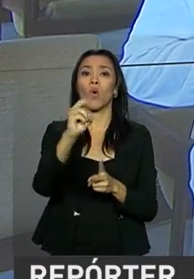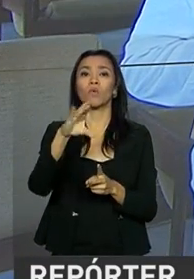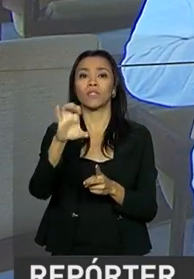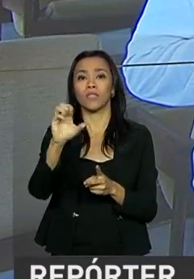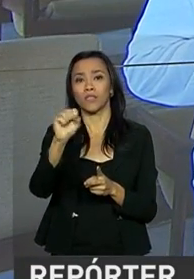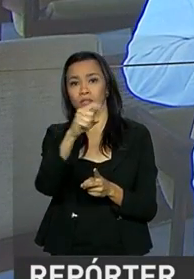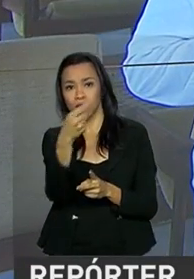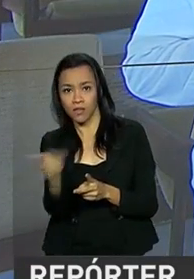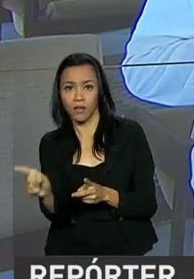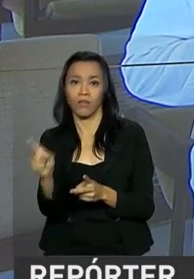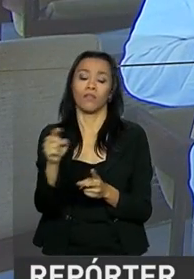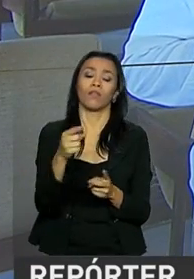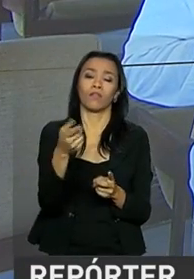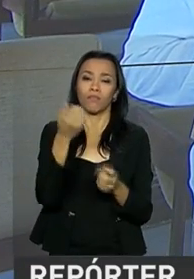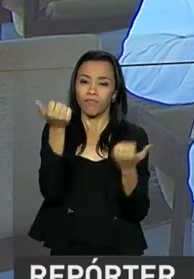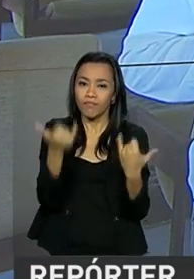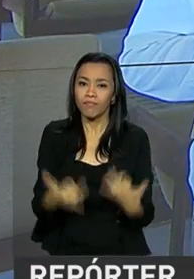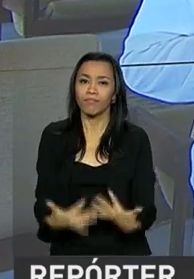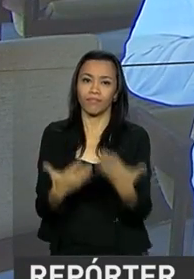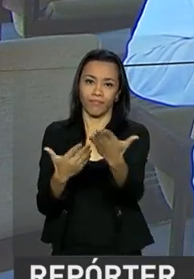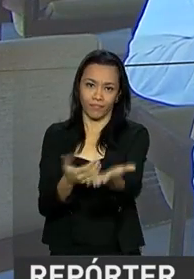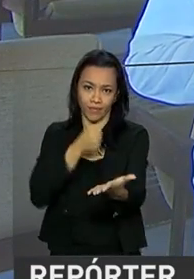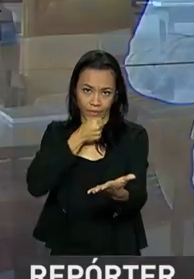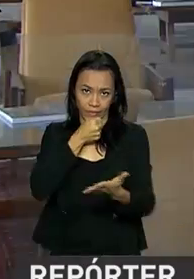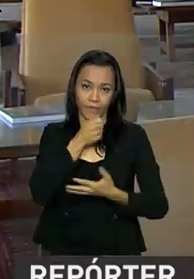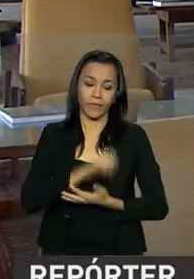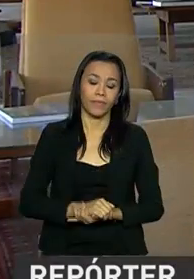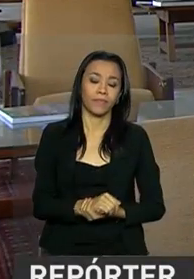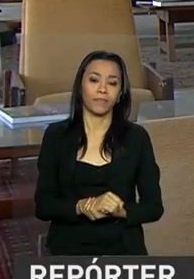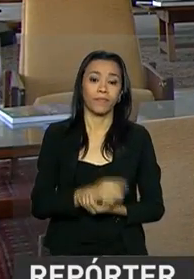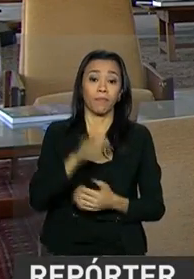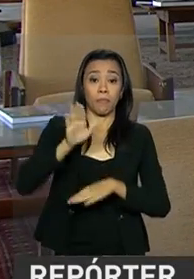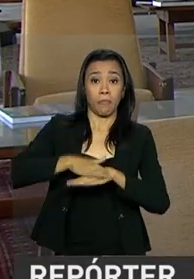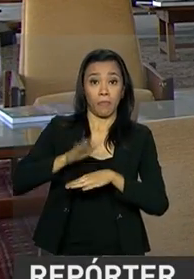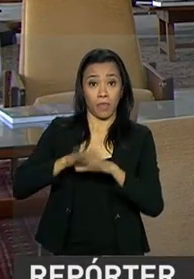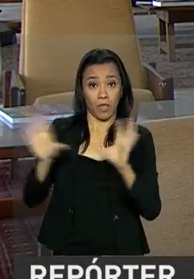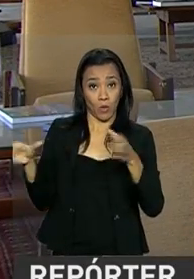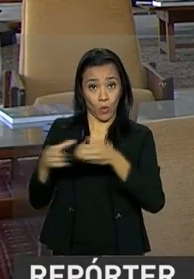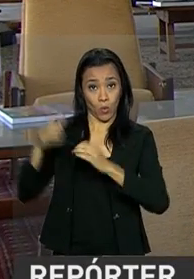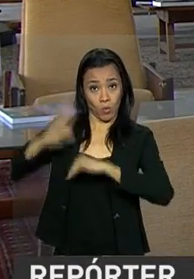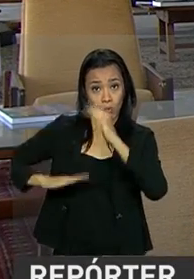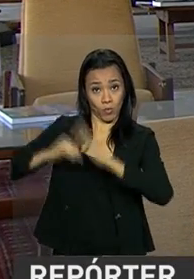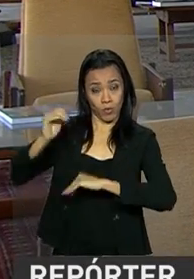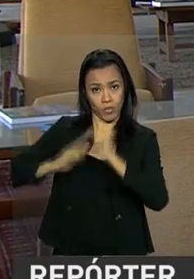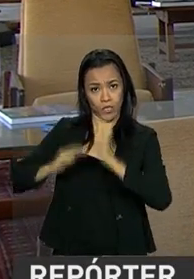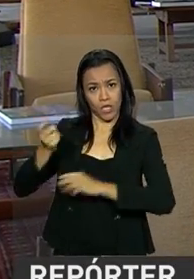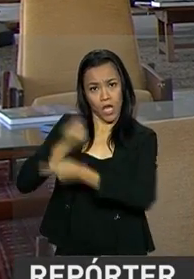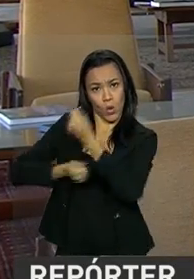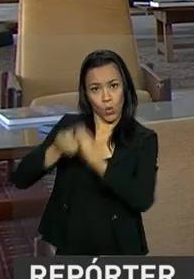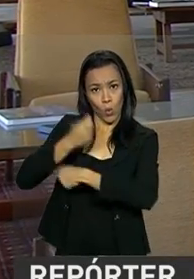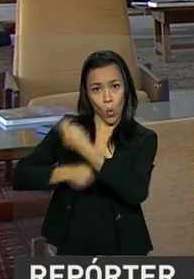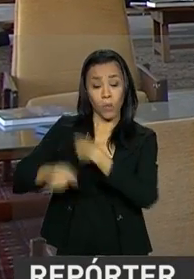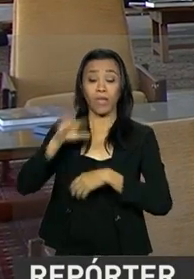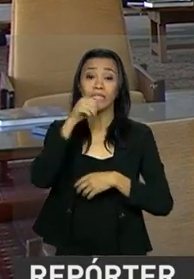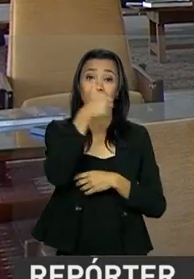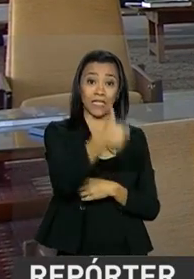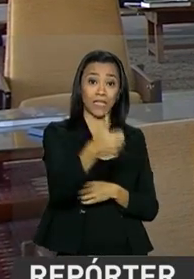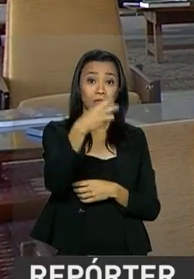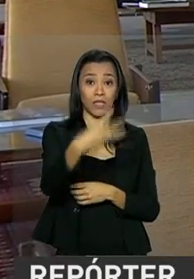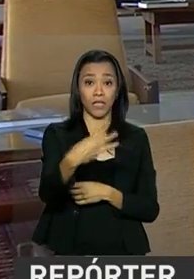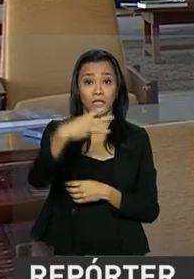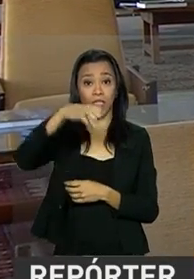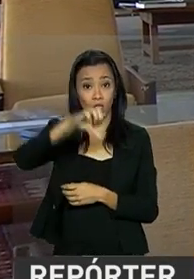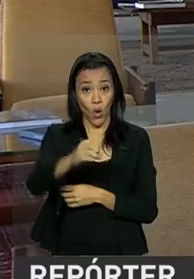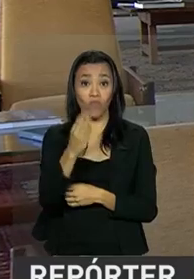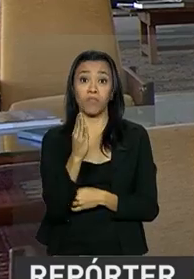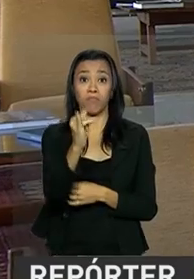Palácio do Planalto Oi Taí Dan segundo a equipe Econômica essa visão de r39 bilhões deais